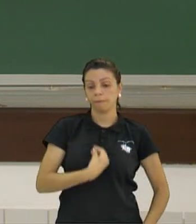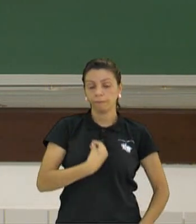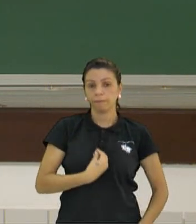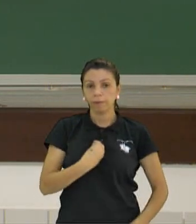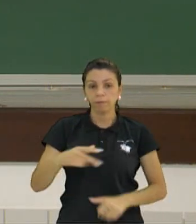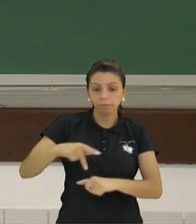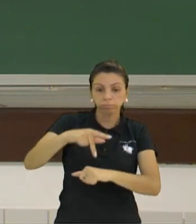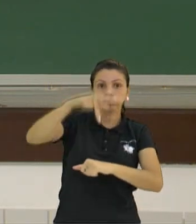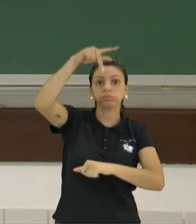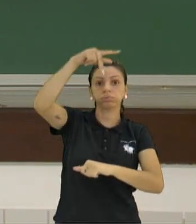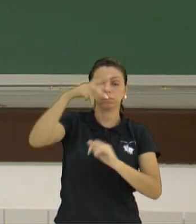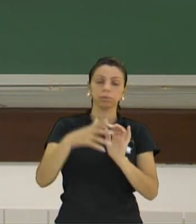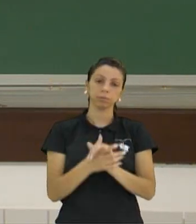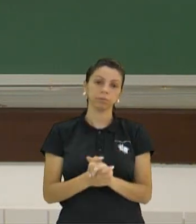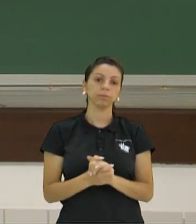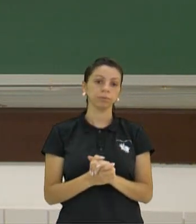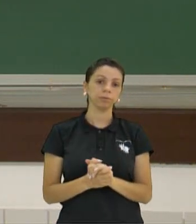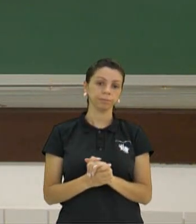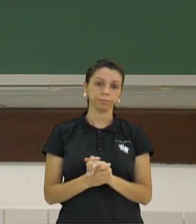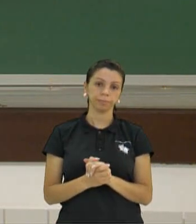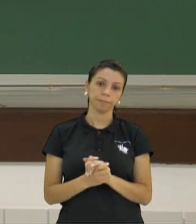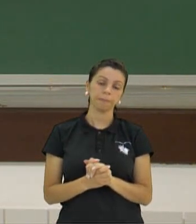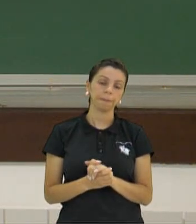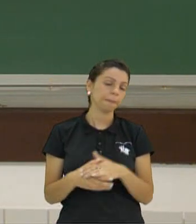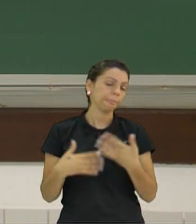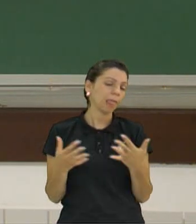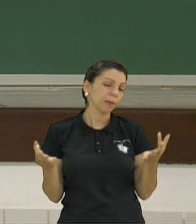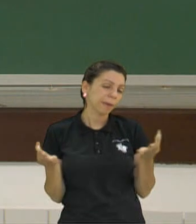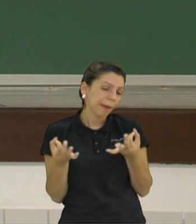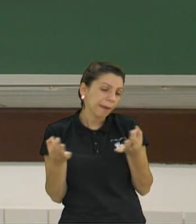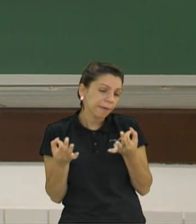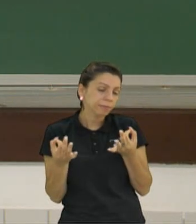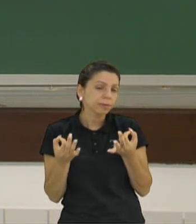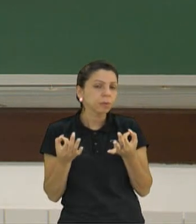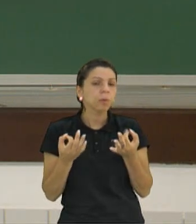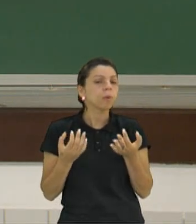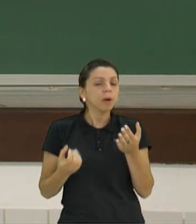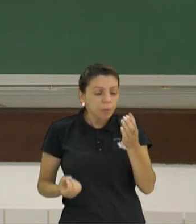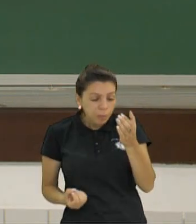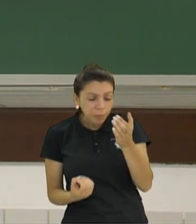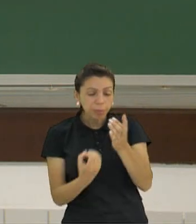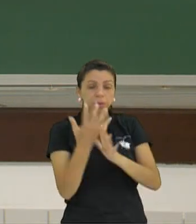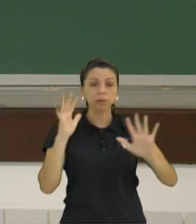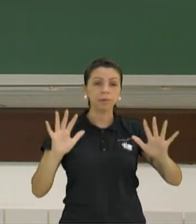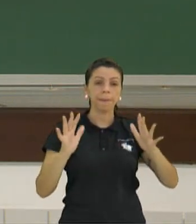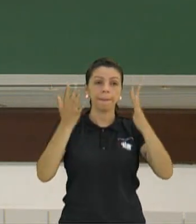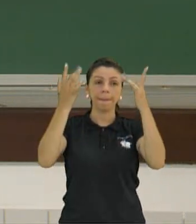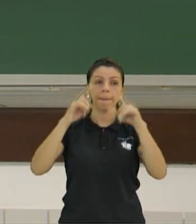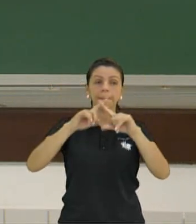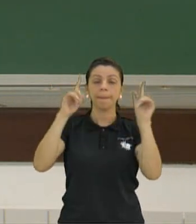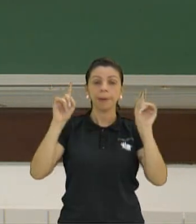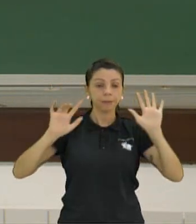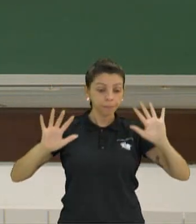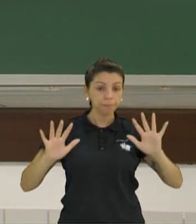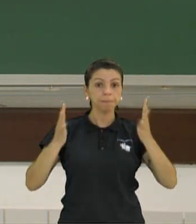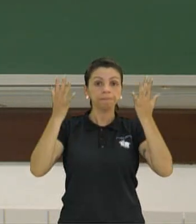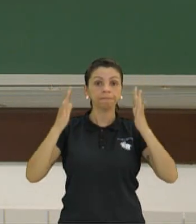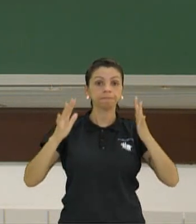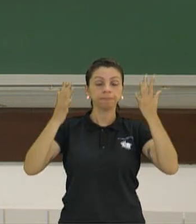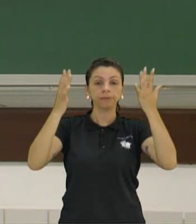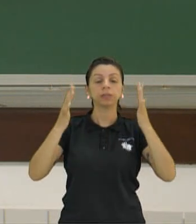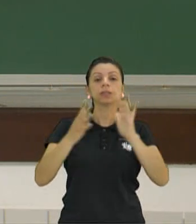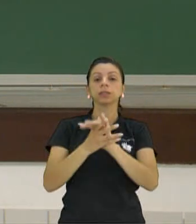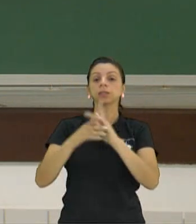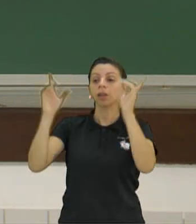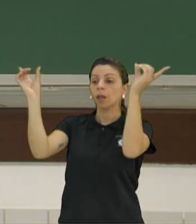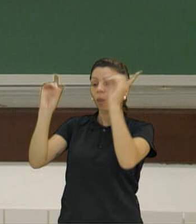que não se sabe certinho a origem do carnaval, mas atribuem até a uma festa em